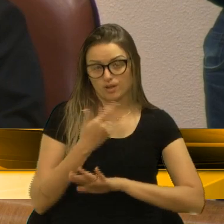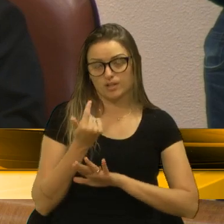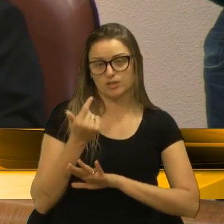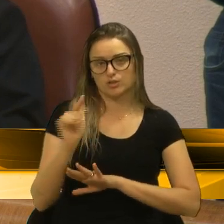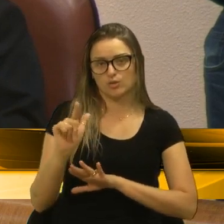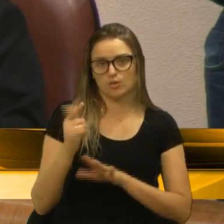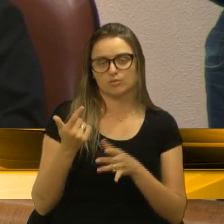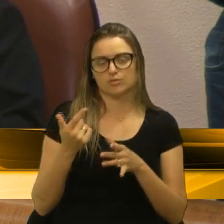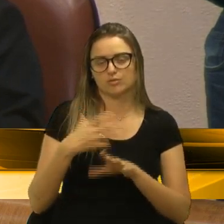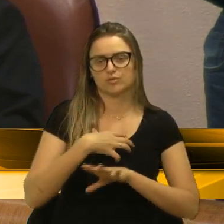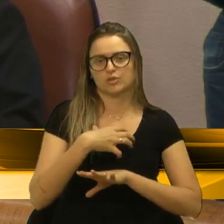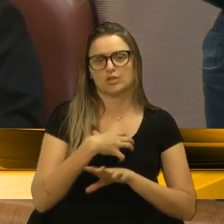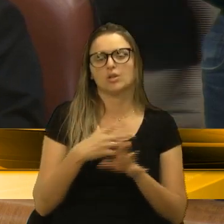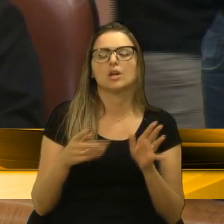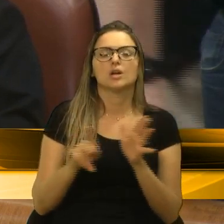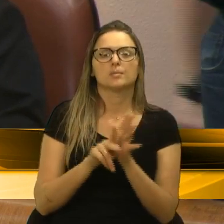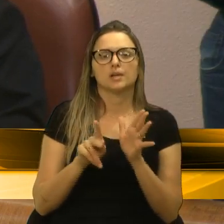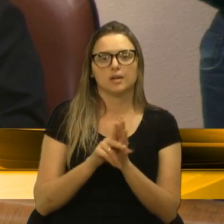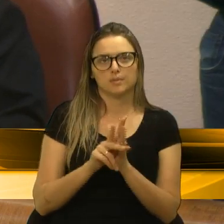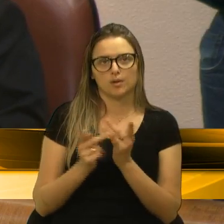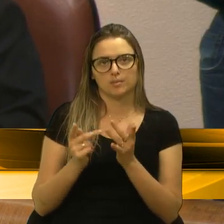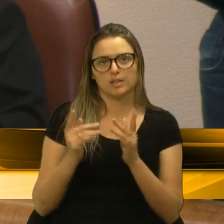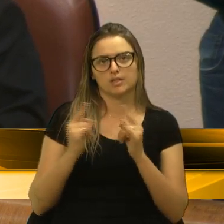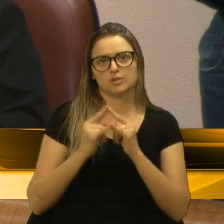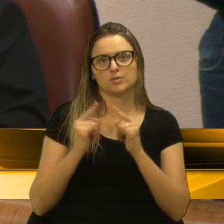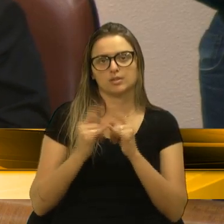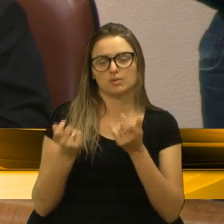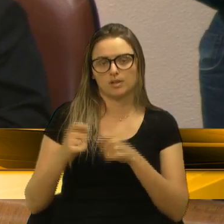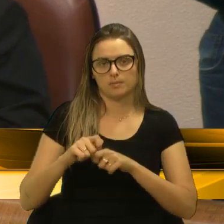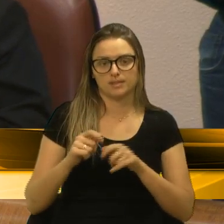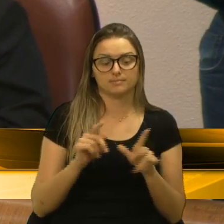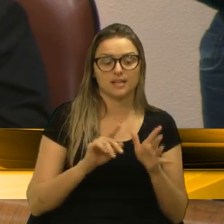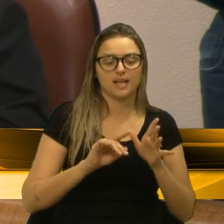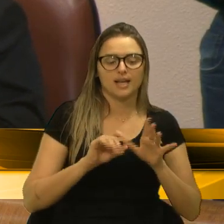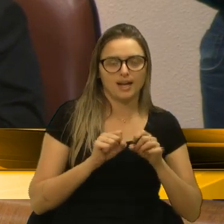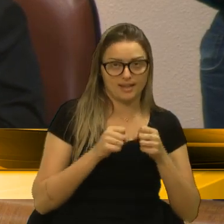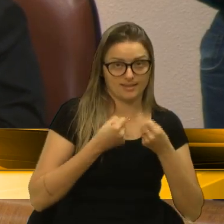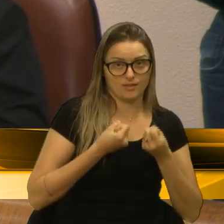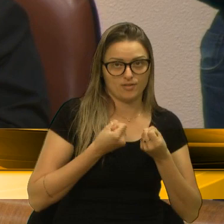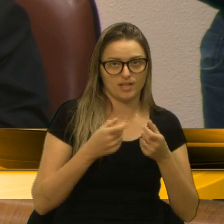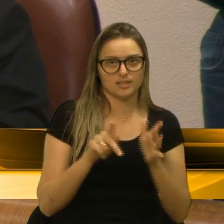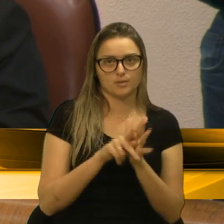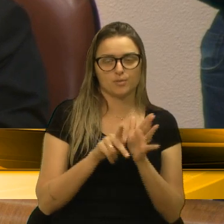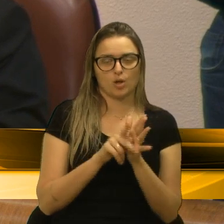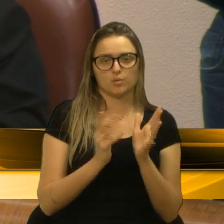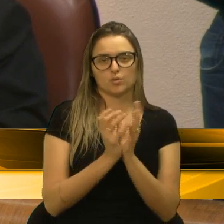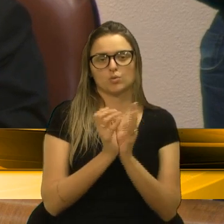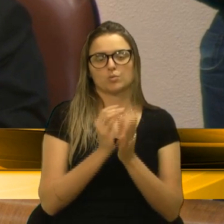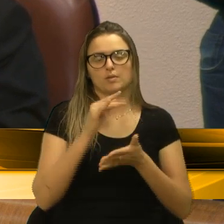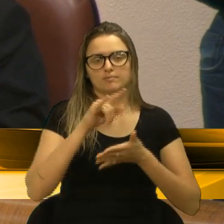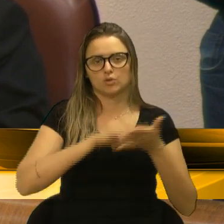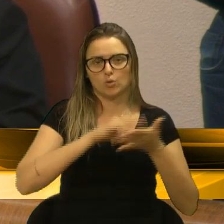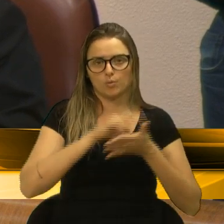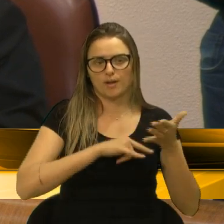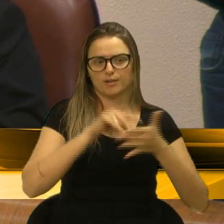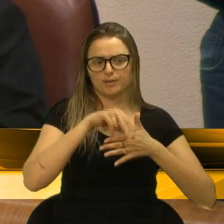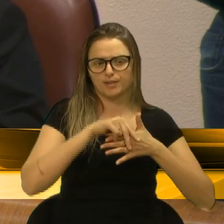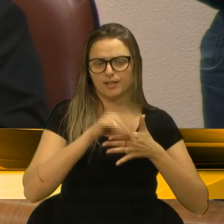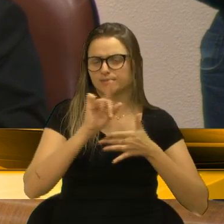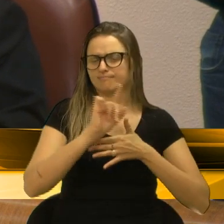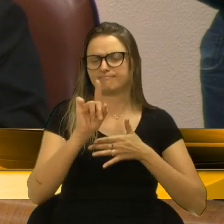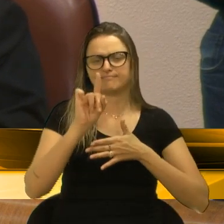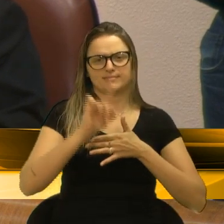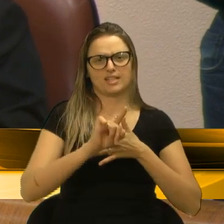sanções pelo órgão competente. Segundo a defesa final, as provas testemunhais e documentais não se mostram suficientes